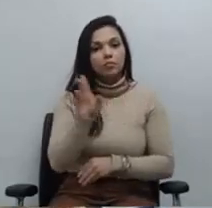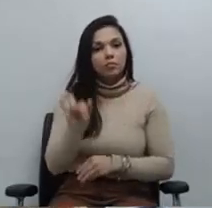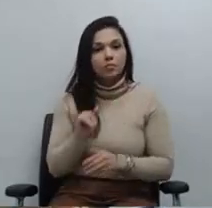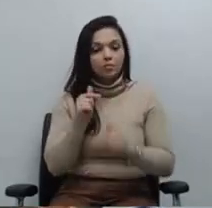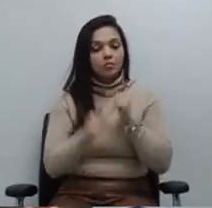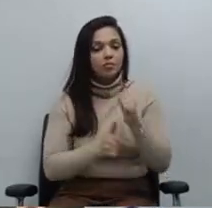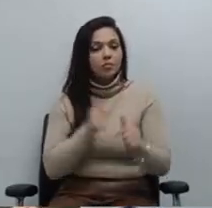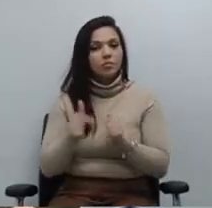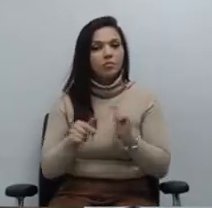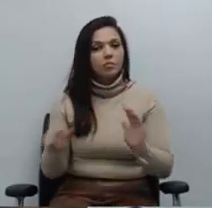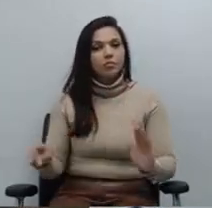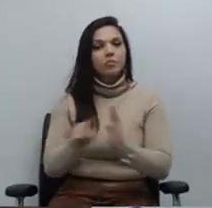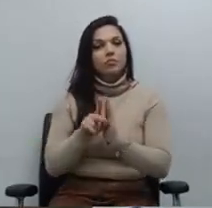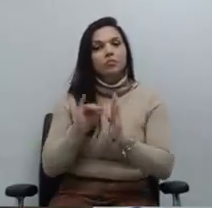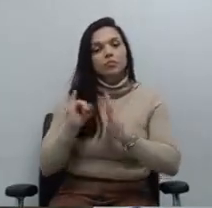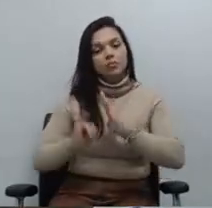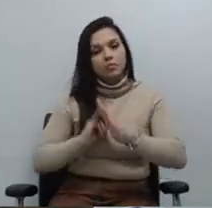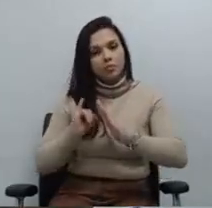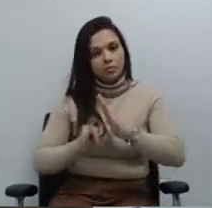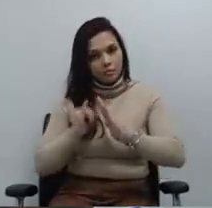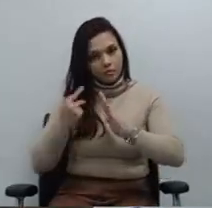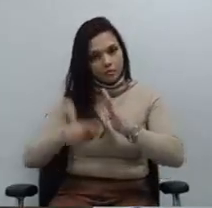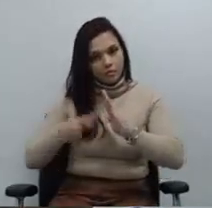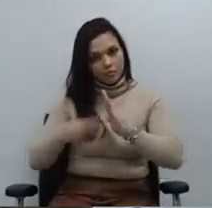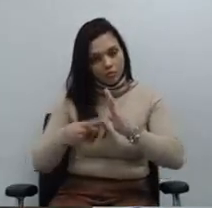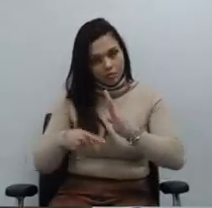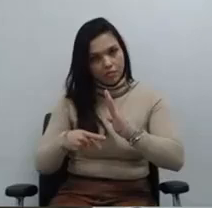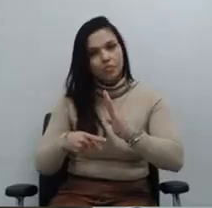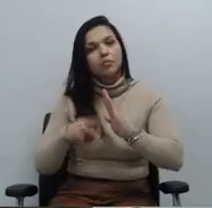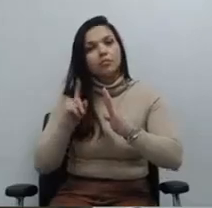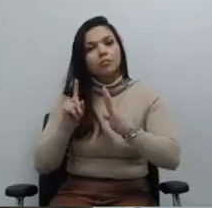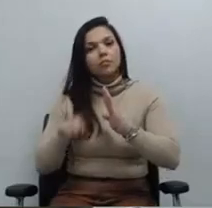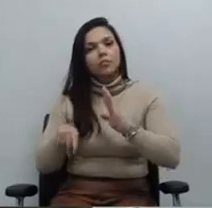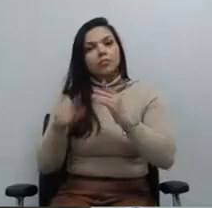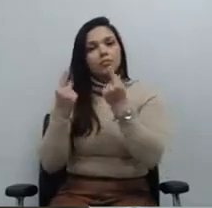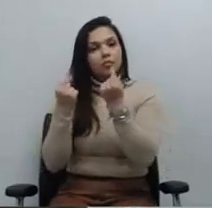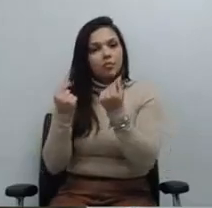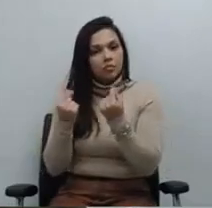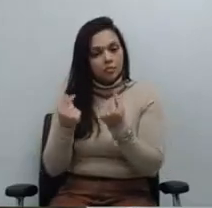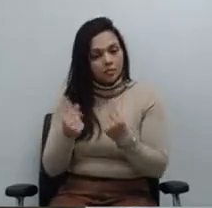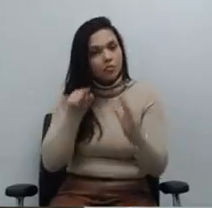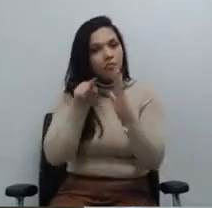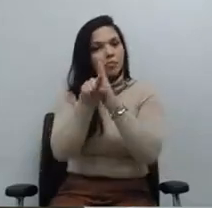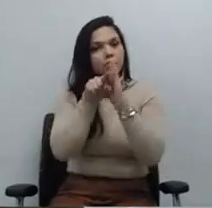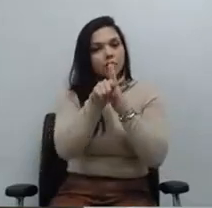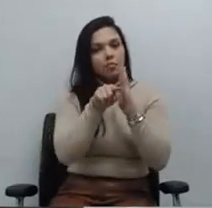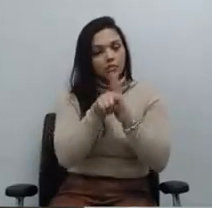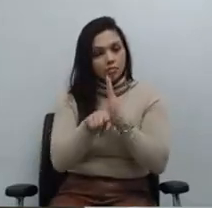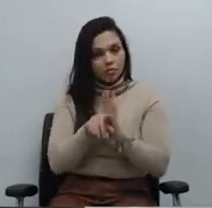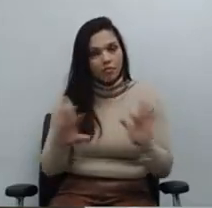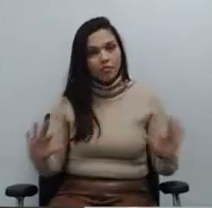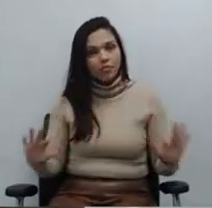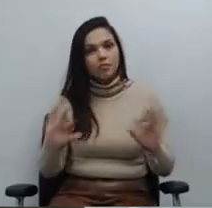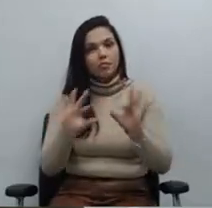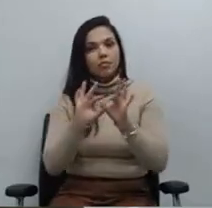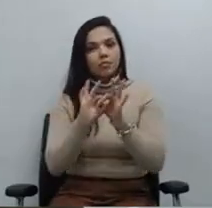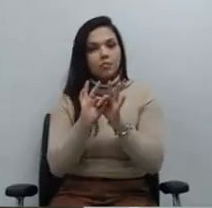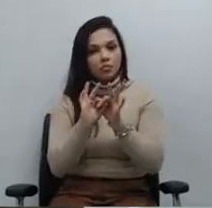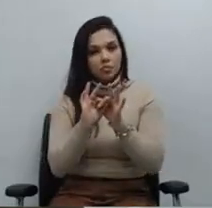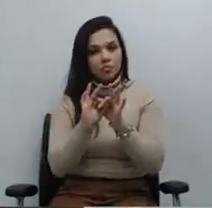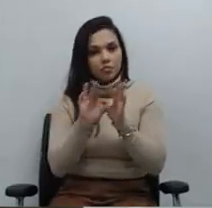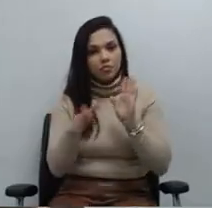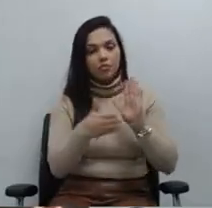né, da nossa instituição aí durante o próximo exercício financeiro, e essas perguntas, elas foram relacionadas